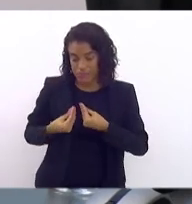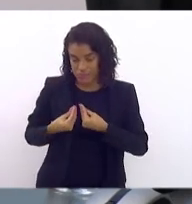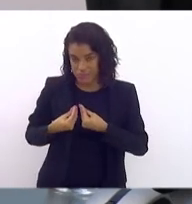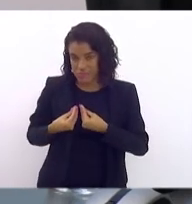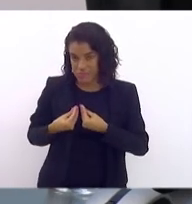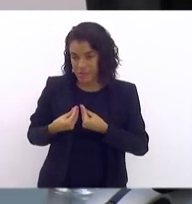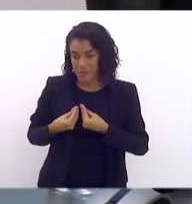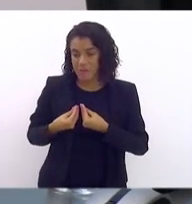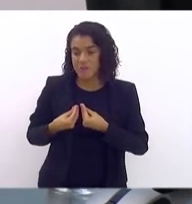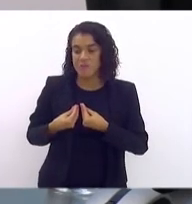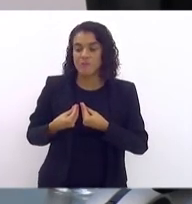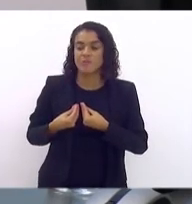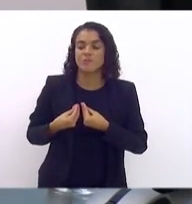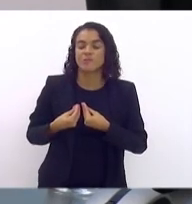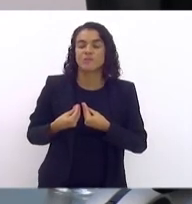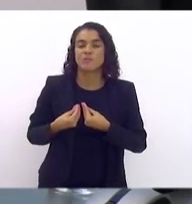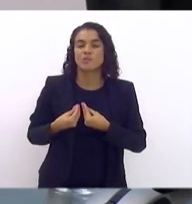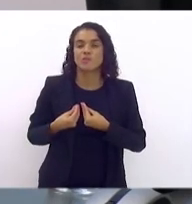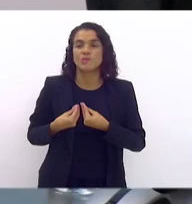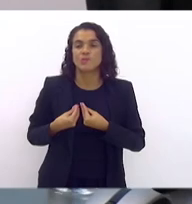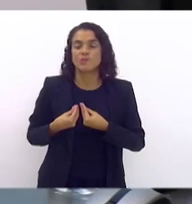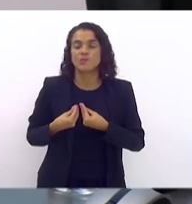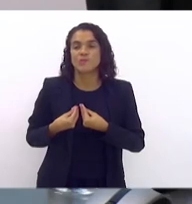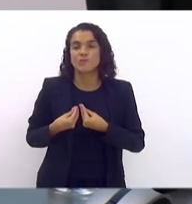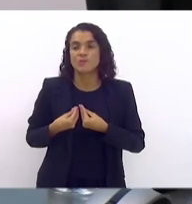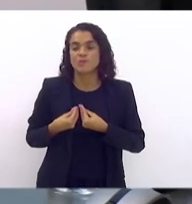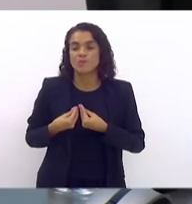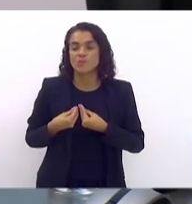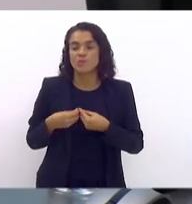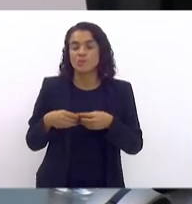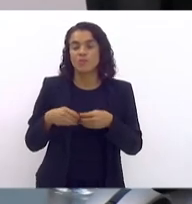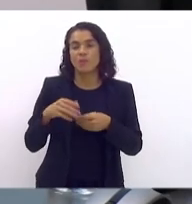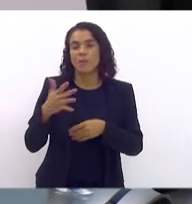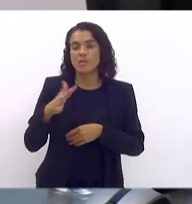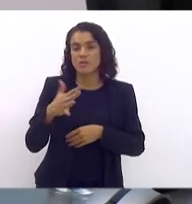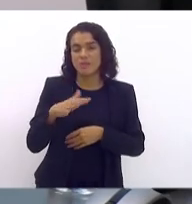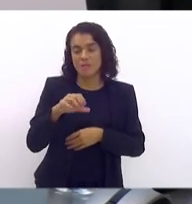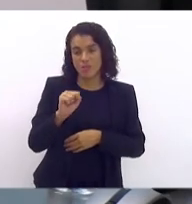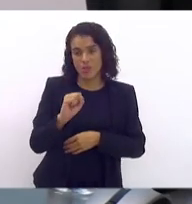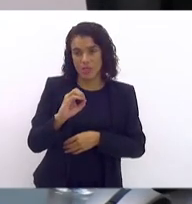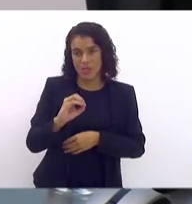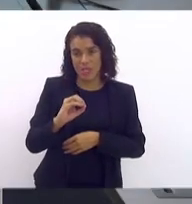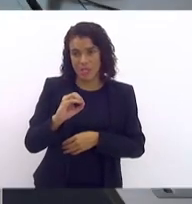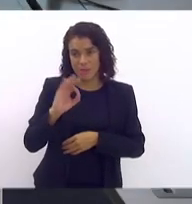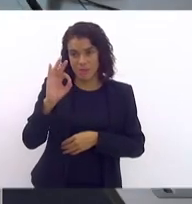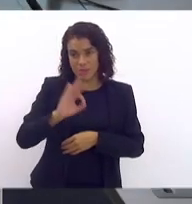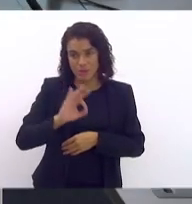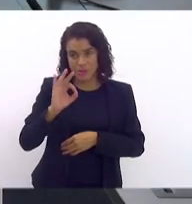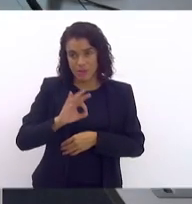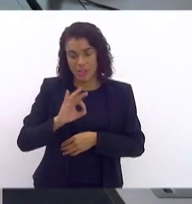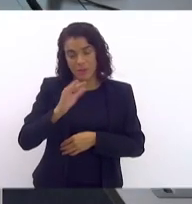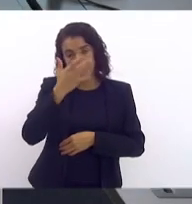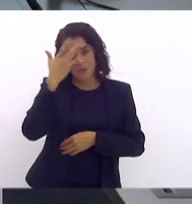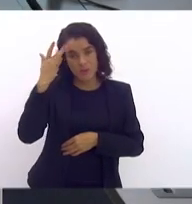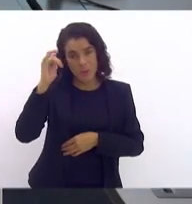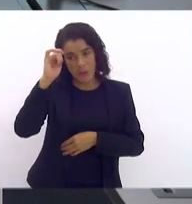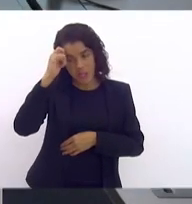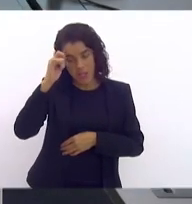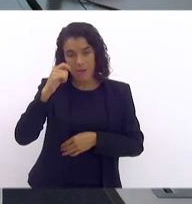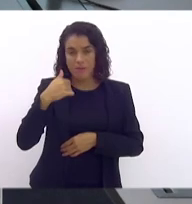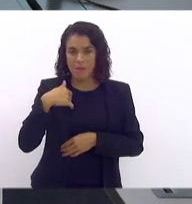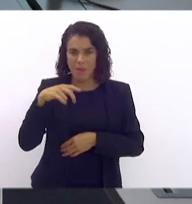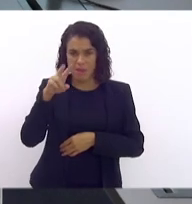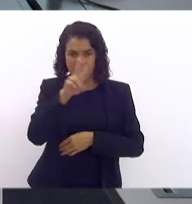aqui em oitiva da CPI que são cerca de 80% dos casos e olhando para